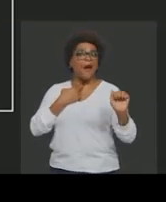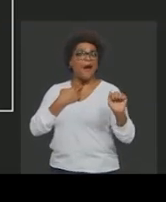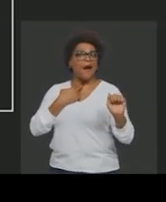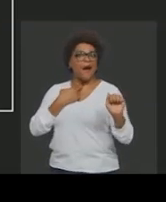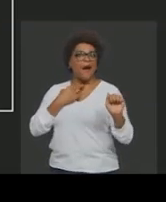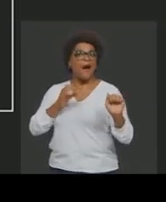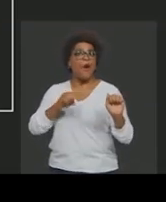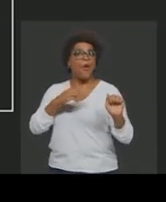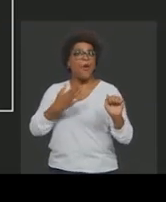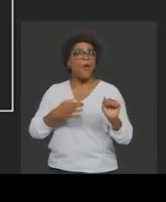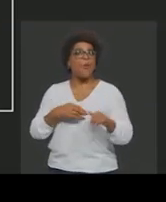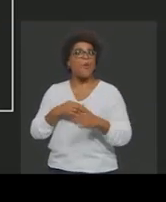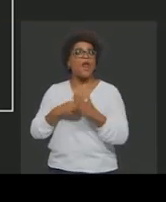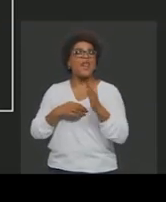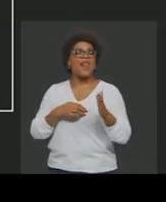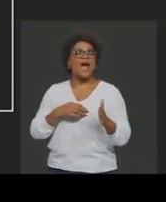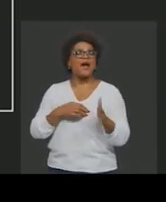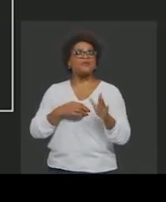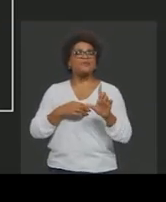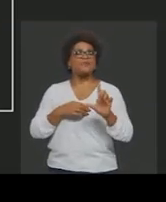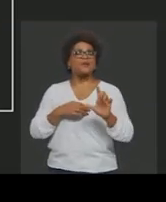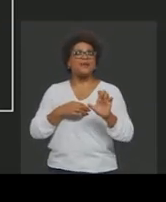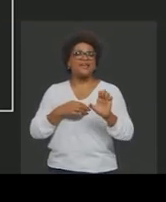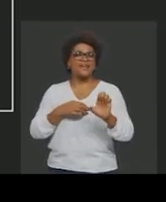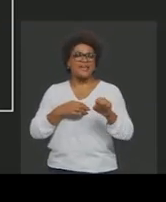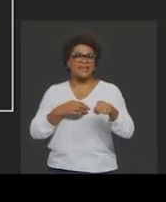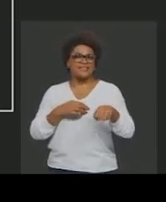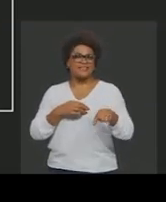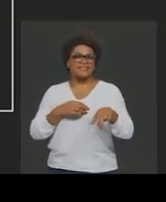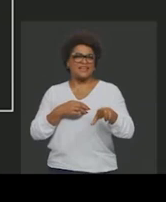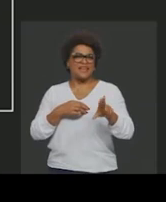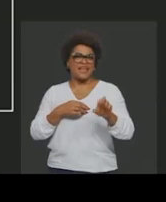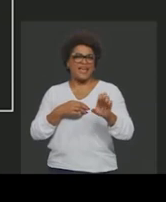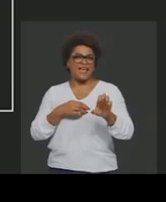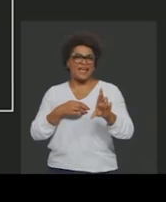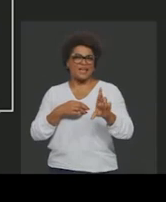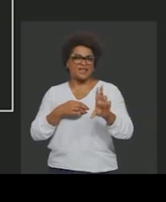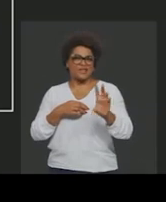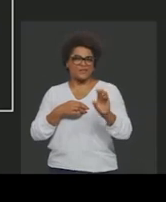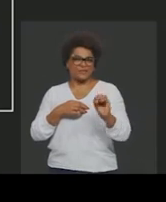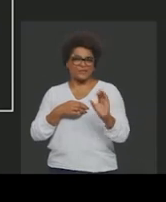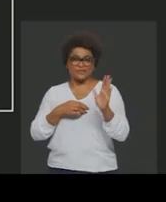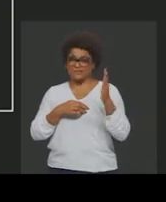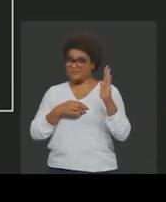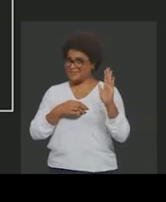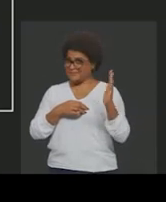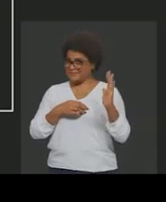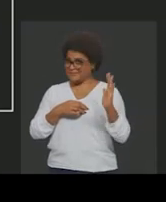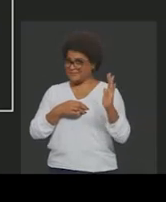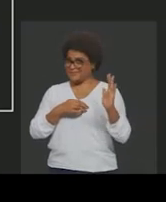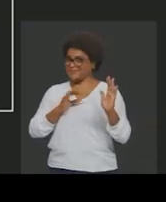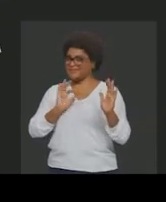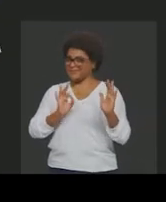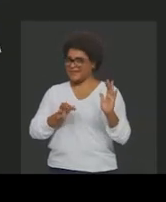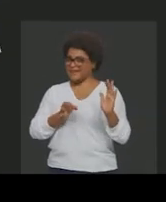do lado direito pode eventualmente ficar sozinho.